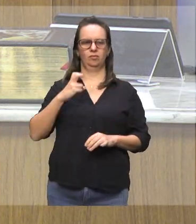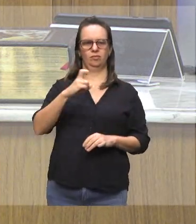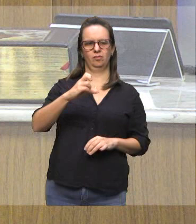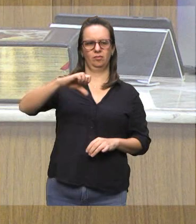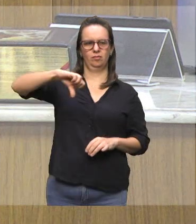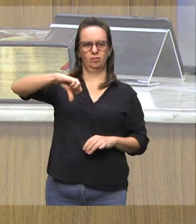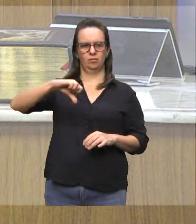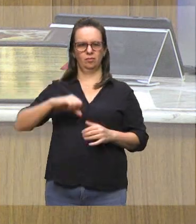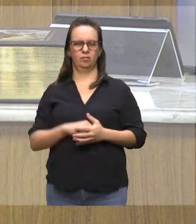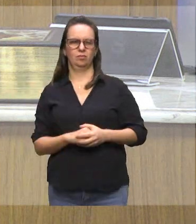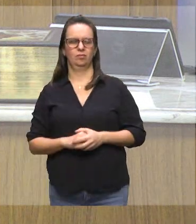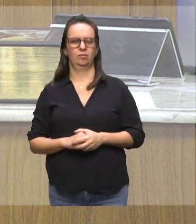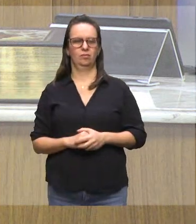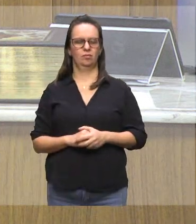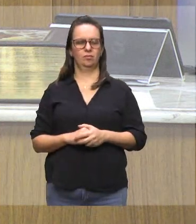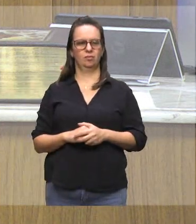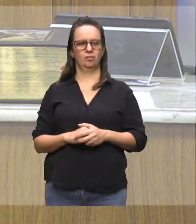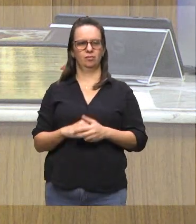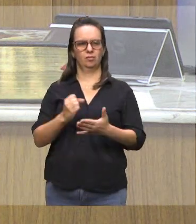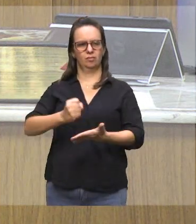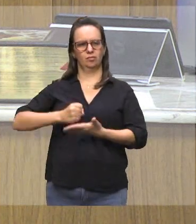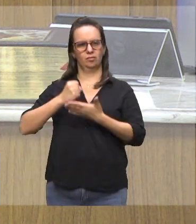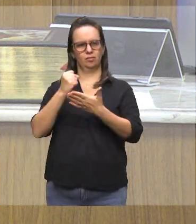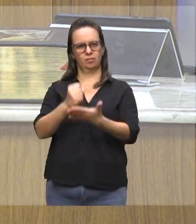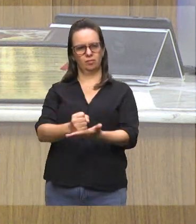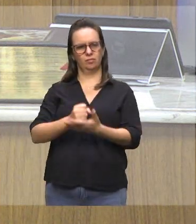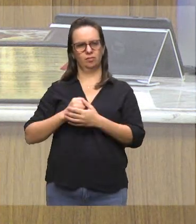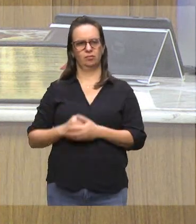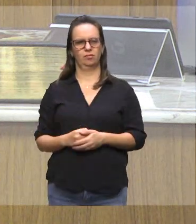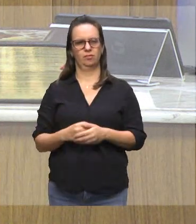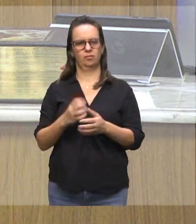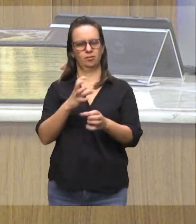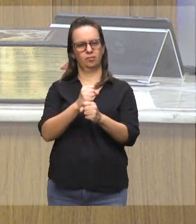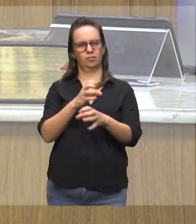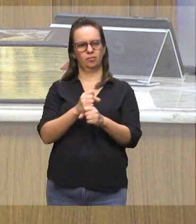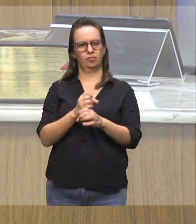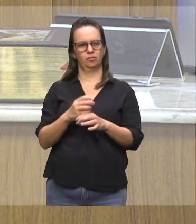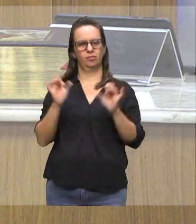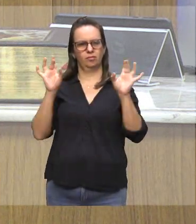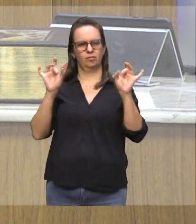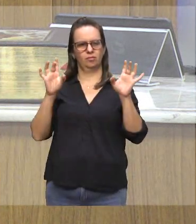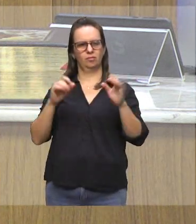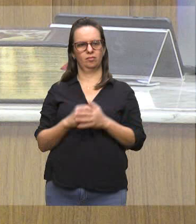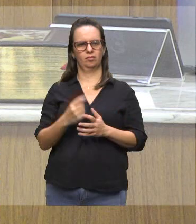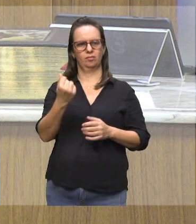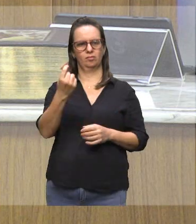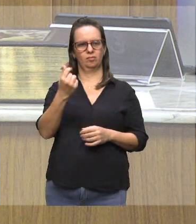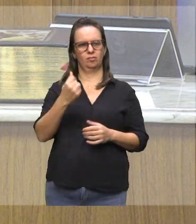Poder Executivo, que dispõe sobre abertura de crédito adicional suplementar para os fins específica no valor de